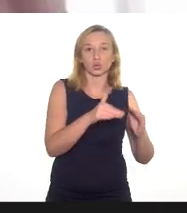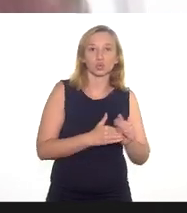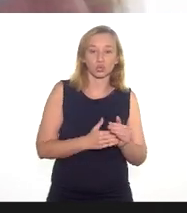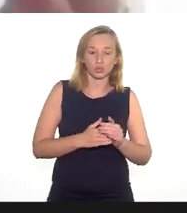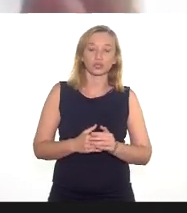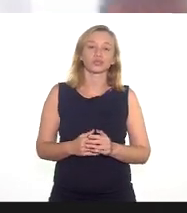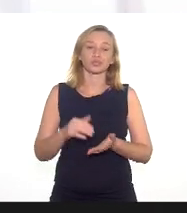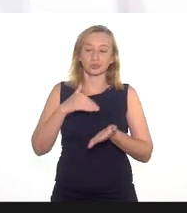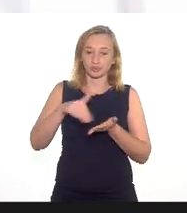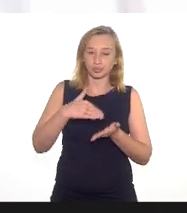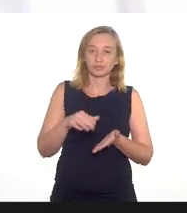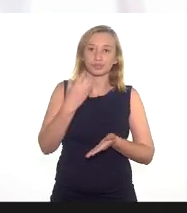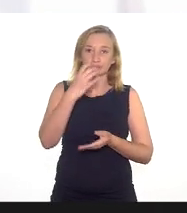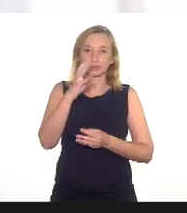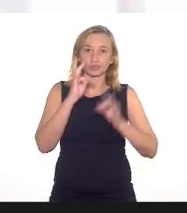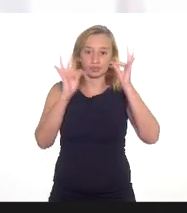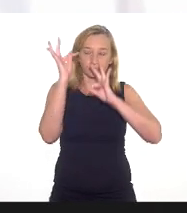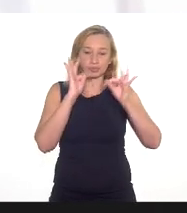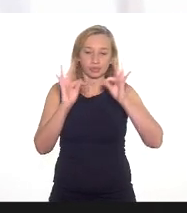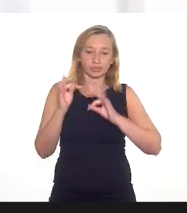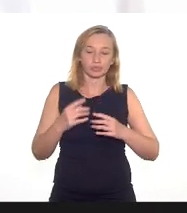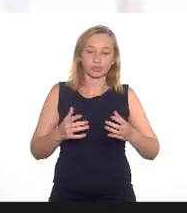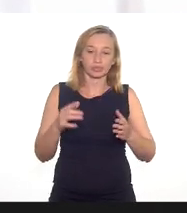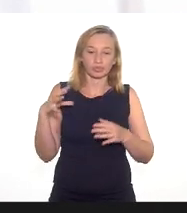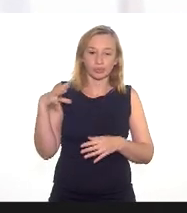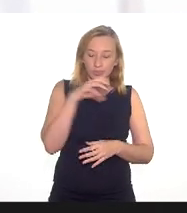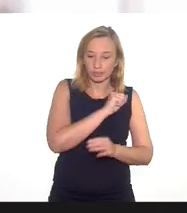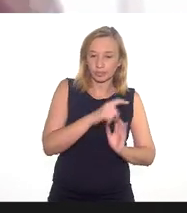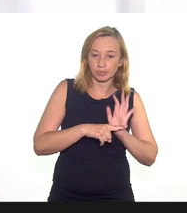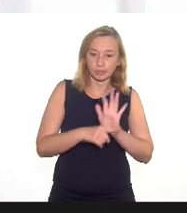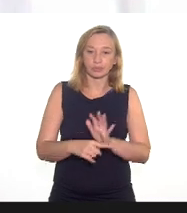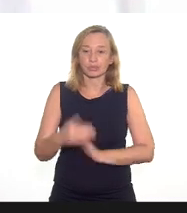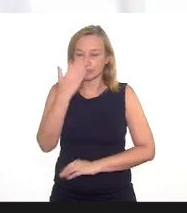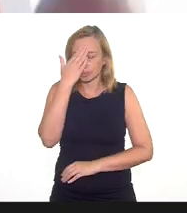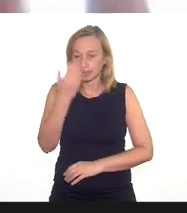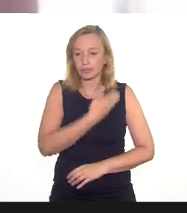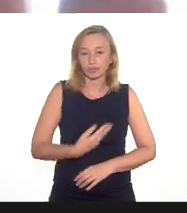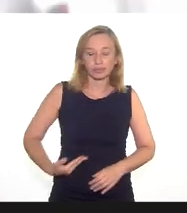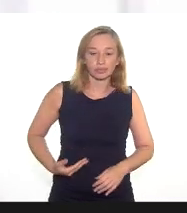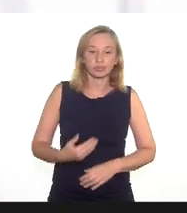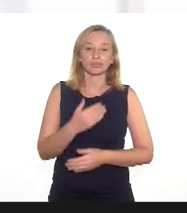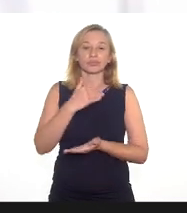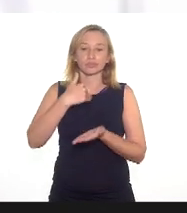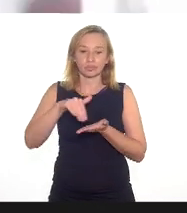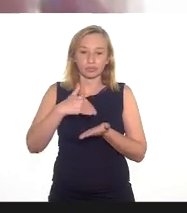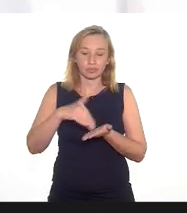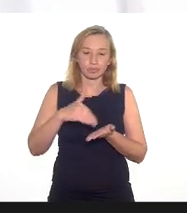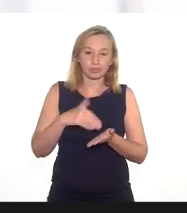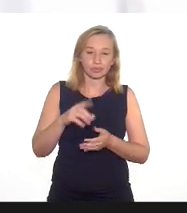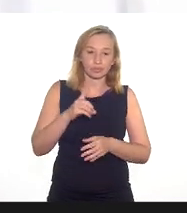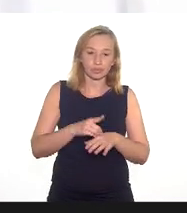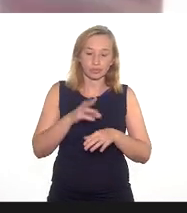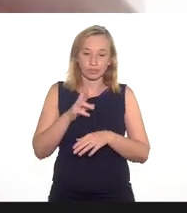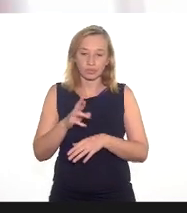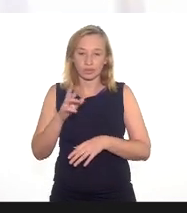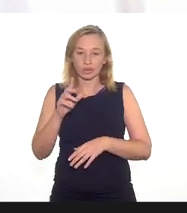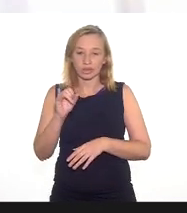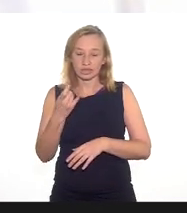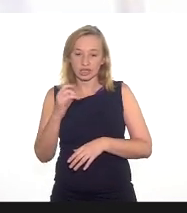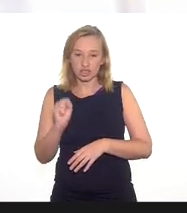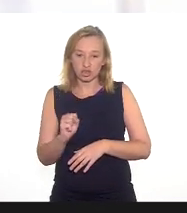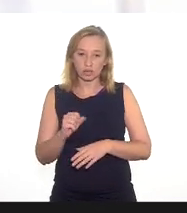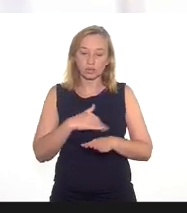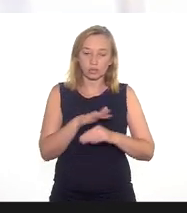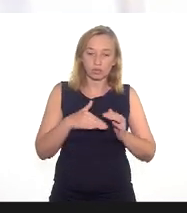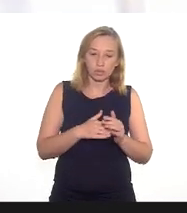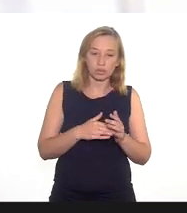Janeiro, da Secretaria de Ciência e Tecnologia, para que as coisas andem rápido. Eu quero agradecer também ao governador, ao secretário, doutor Serginho, que constantemente vem dando todo o